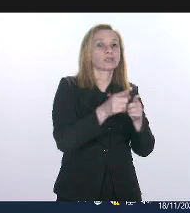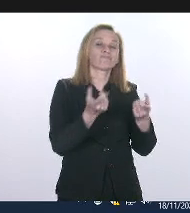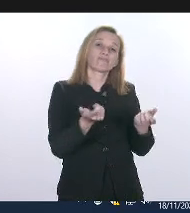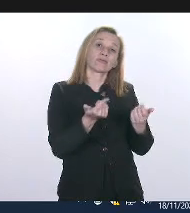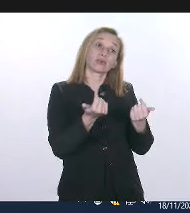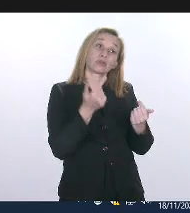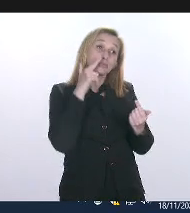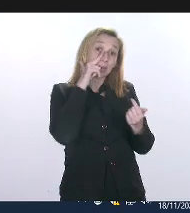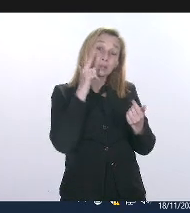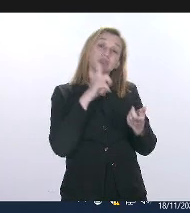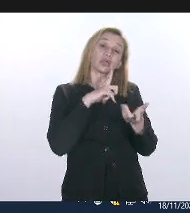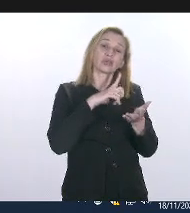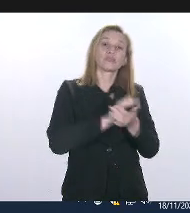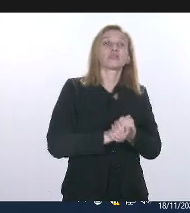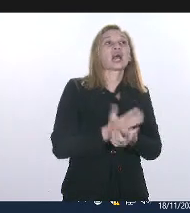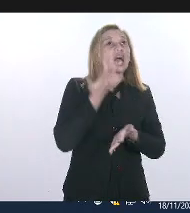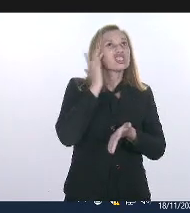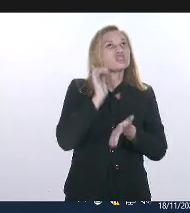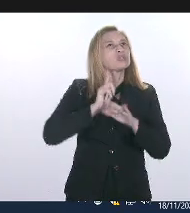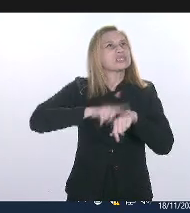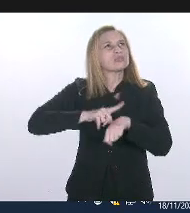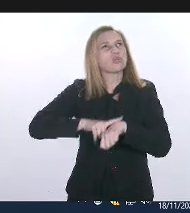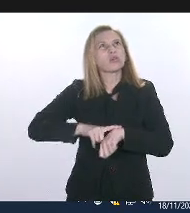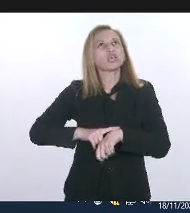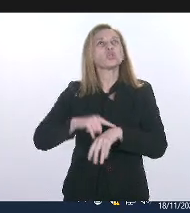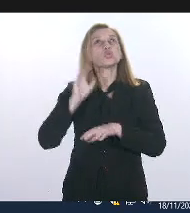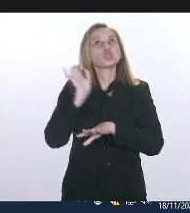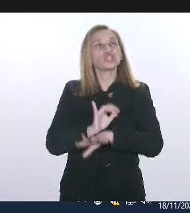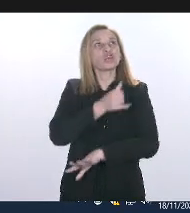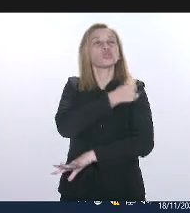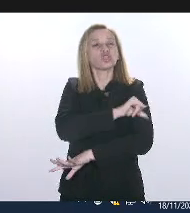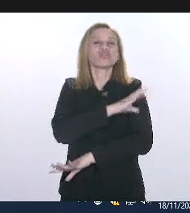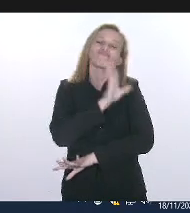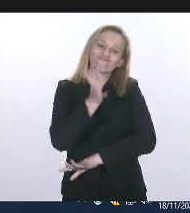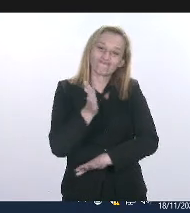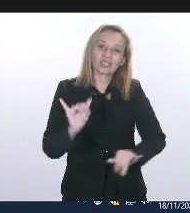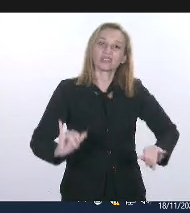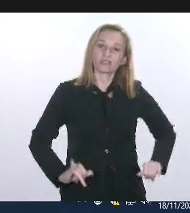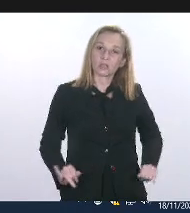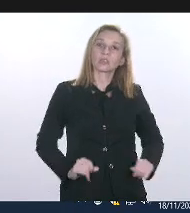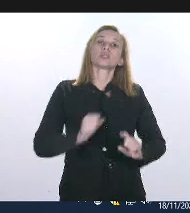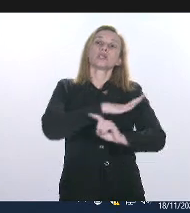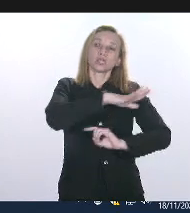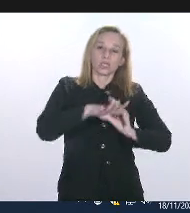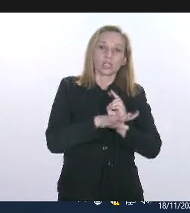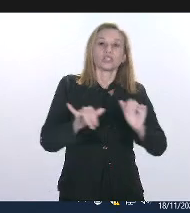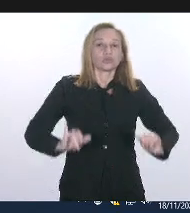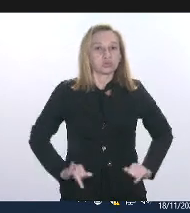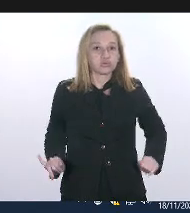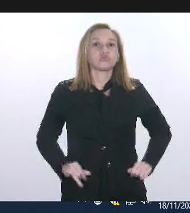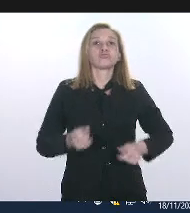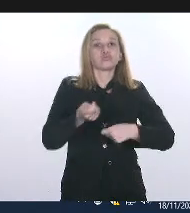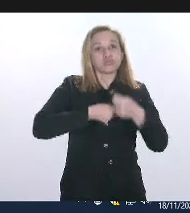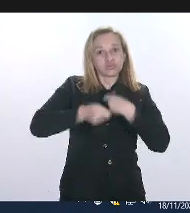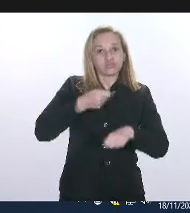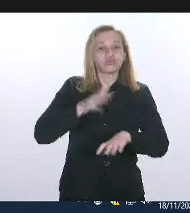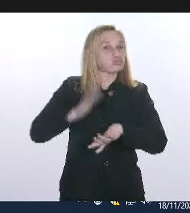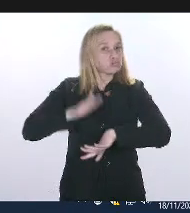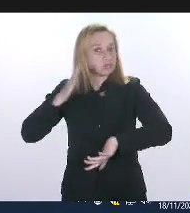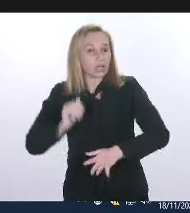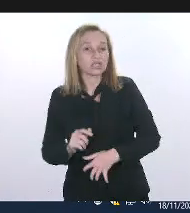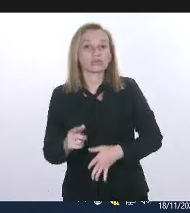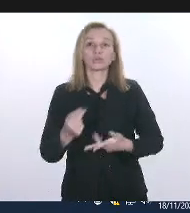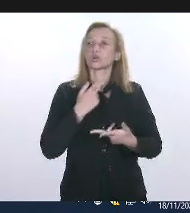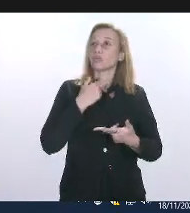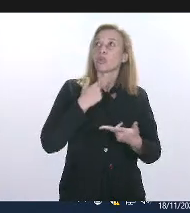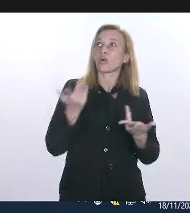amarela. Nós achamos que, nesse momento, o Estado do Rio já sofreu muito, a sociedade sofreu muito, a economia sofreu demais. E a gente